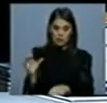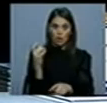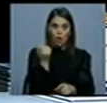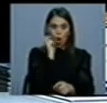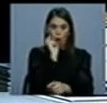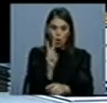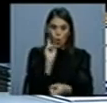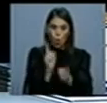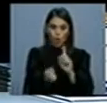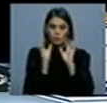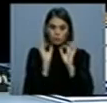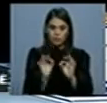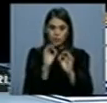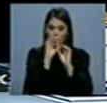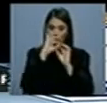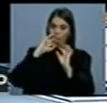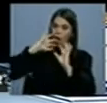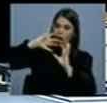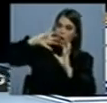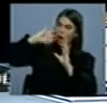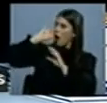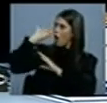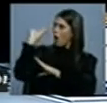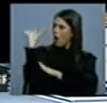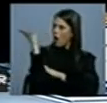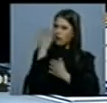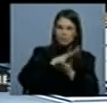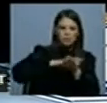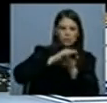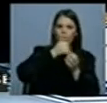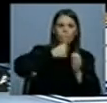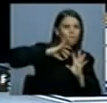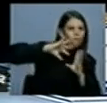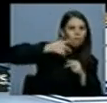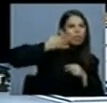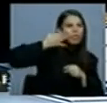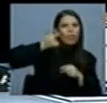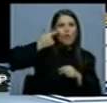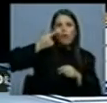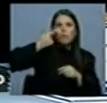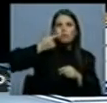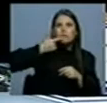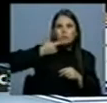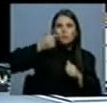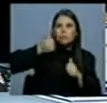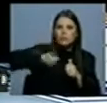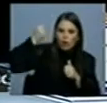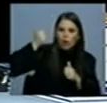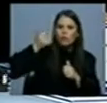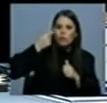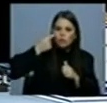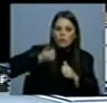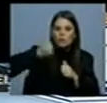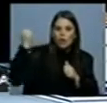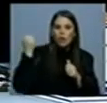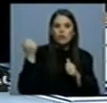uma espécie de atmosfera primitiva de Marte e tentou perceber qual é a importância do choque de asteroides para